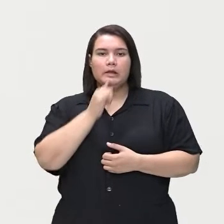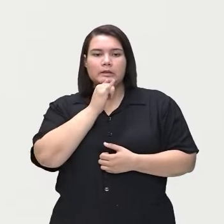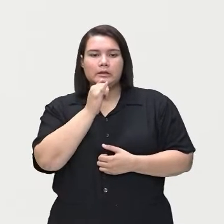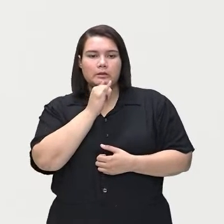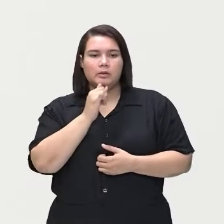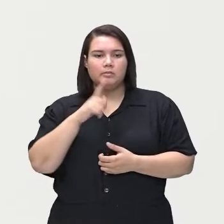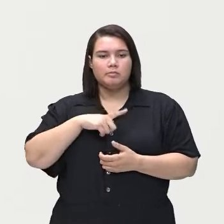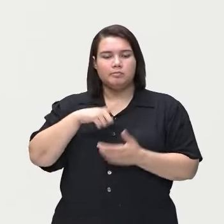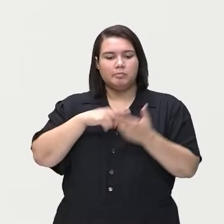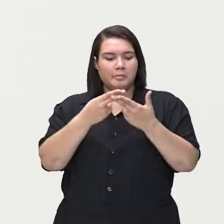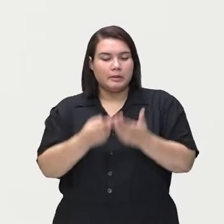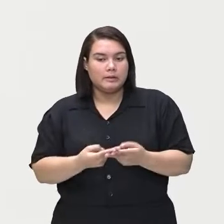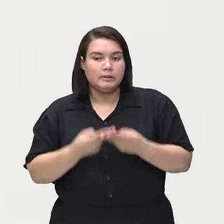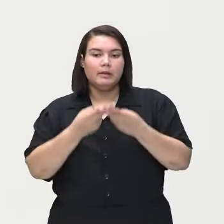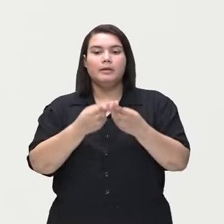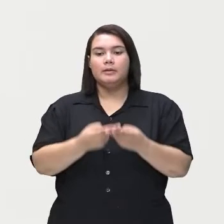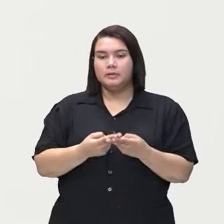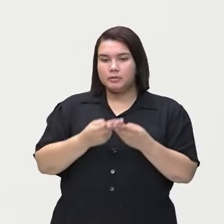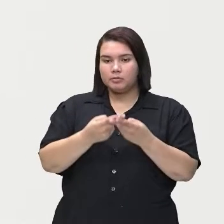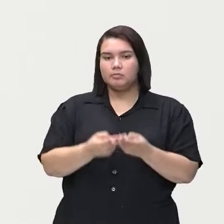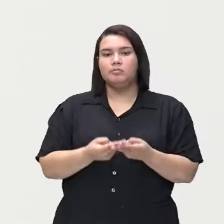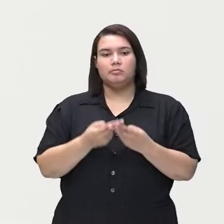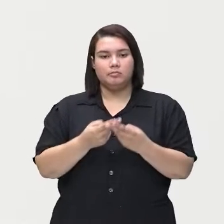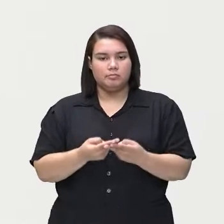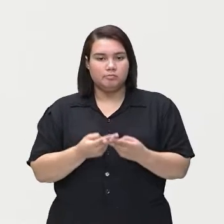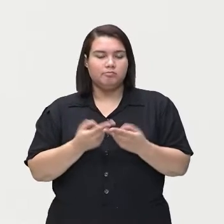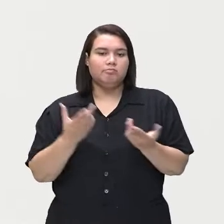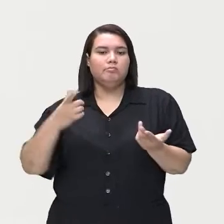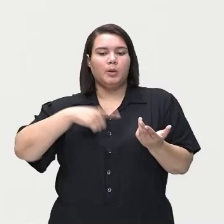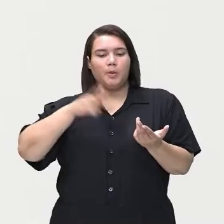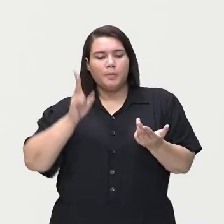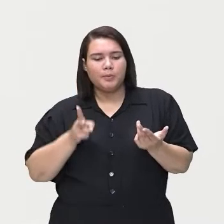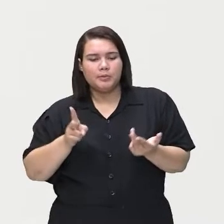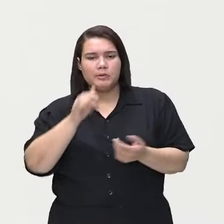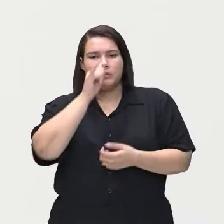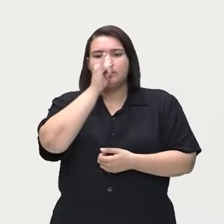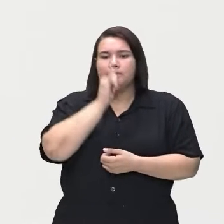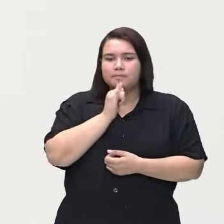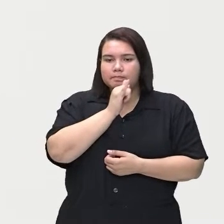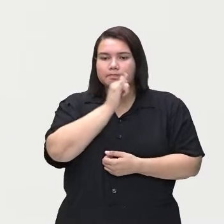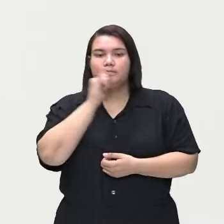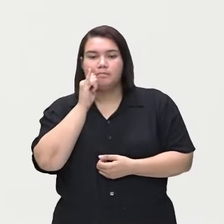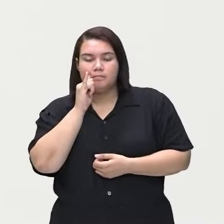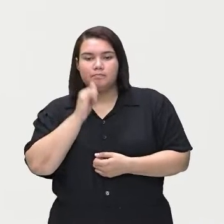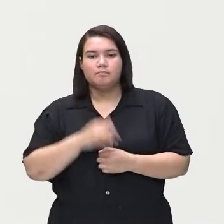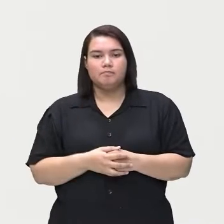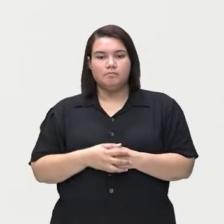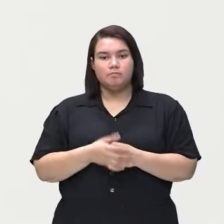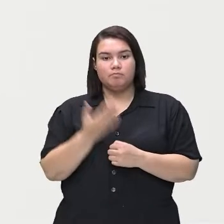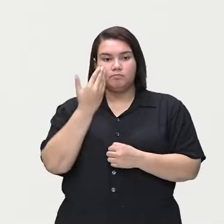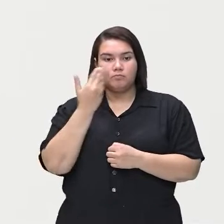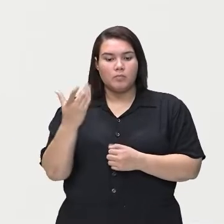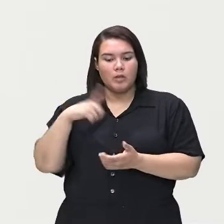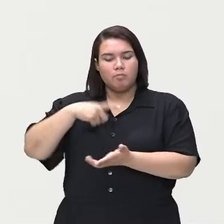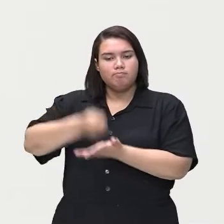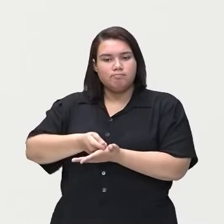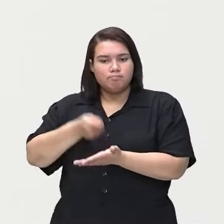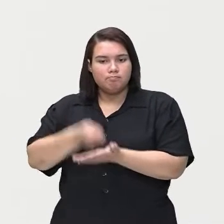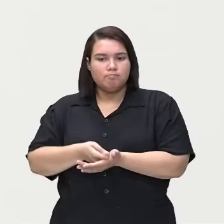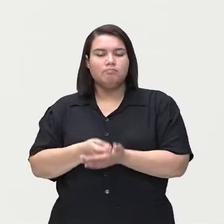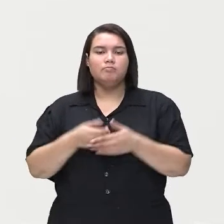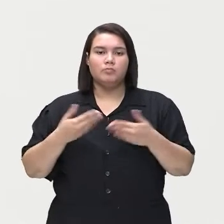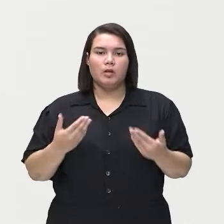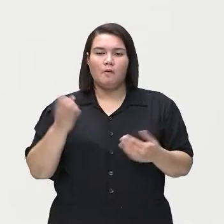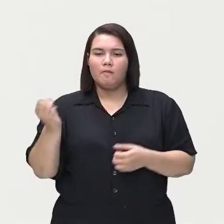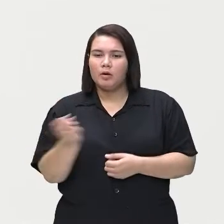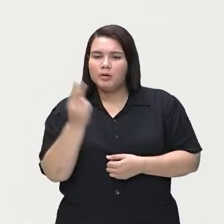a tolerância, a perseverança, a virtude, o dever. Isso